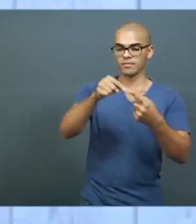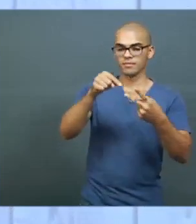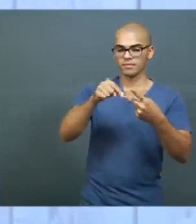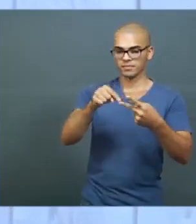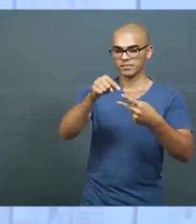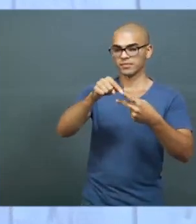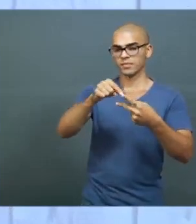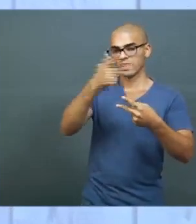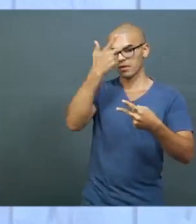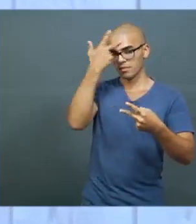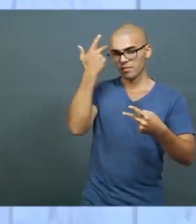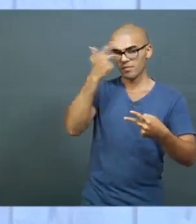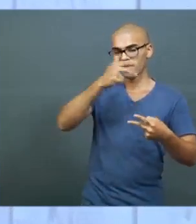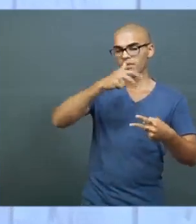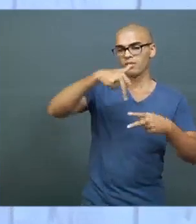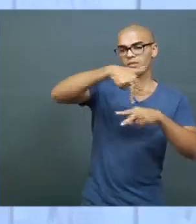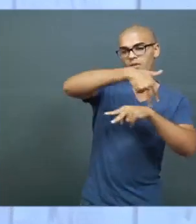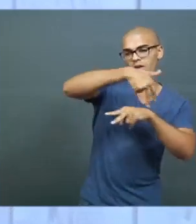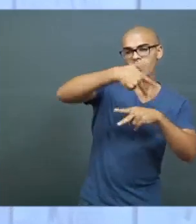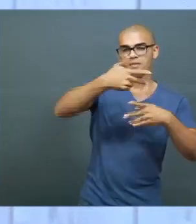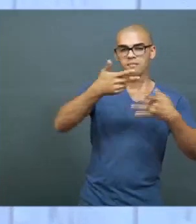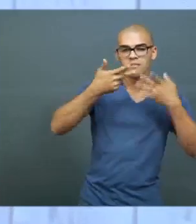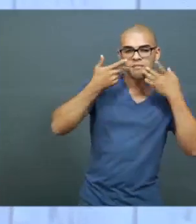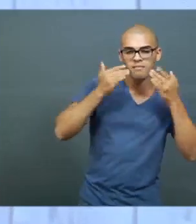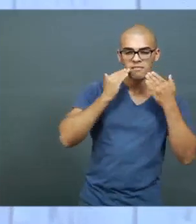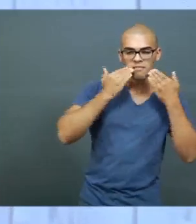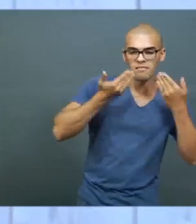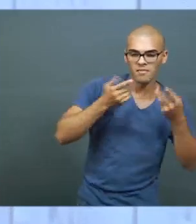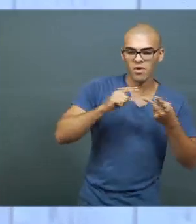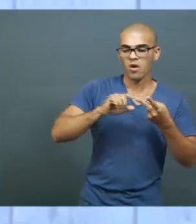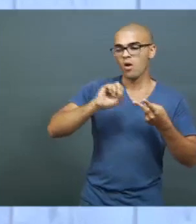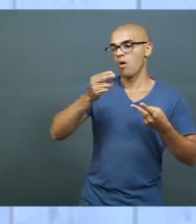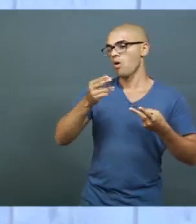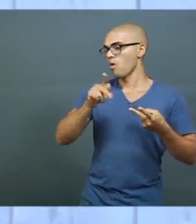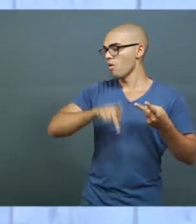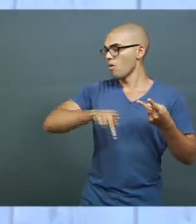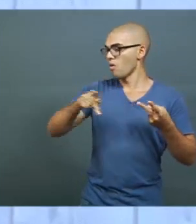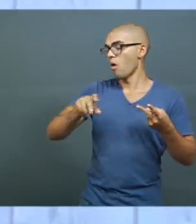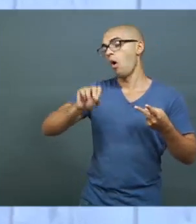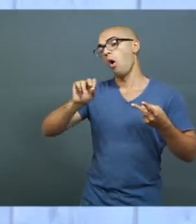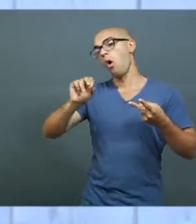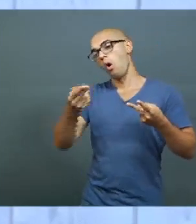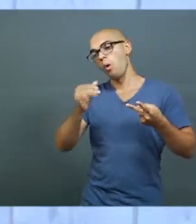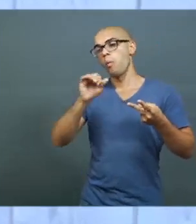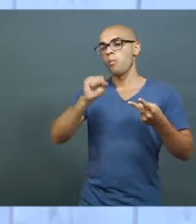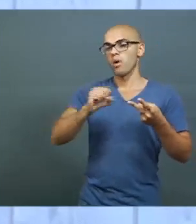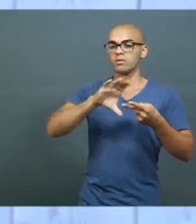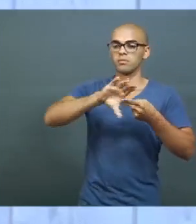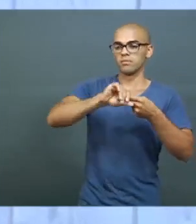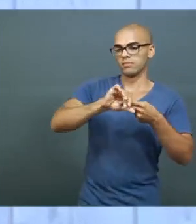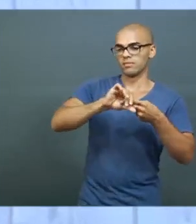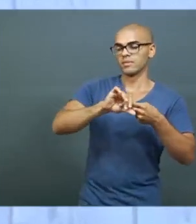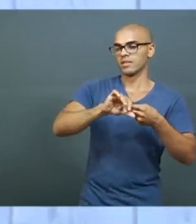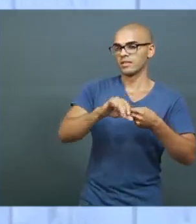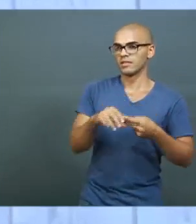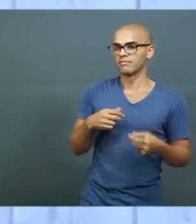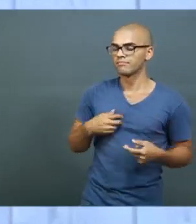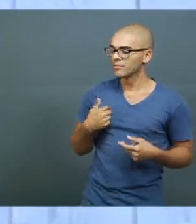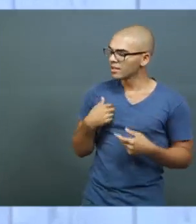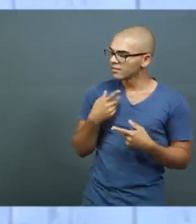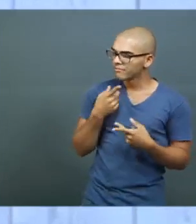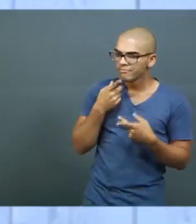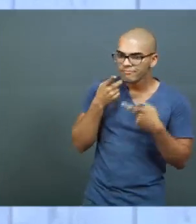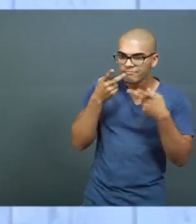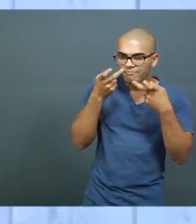professores, ou as duas formações associadas, uhum. Que acaba sendo o que a maioria faz. E a gente fica muito feliz quando vê esse trabalho